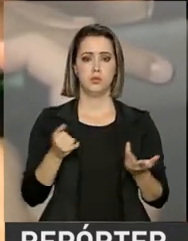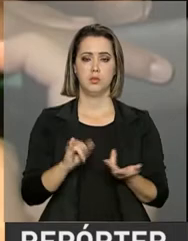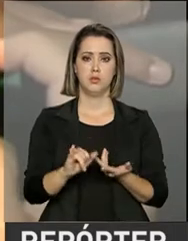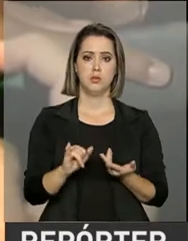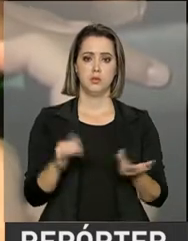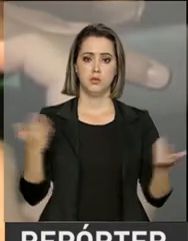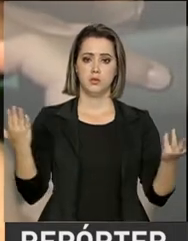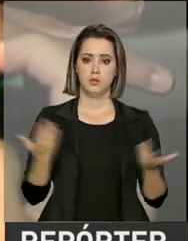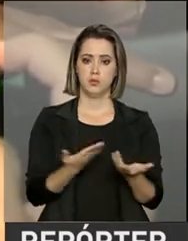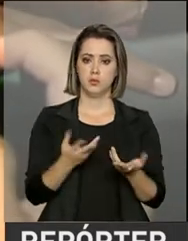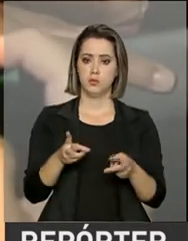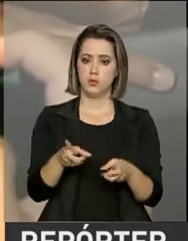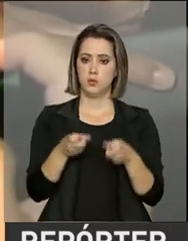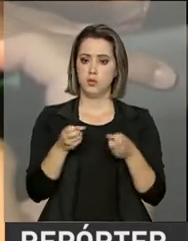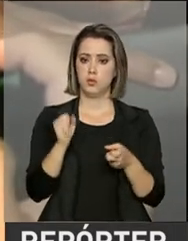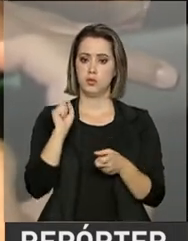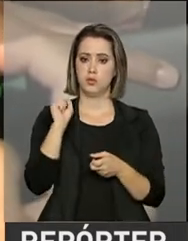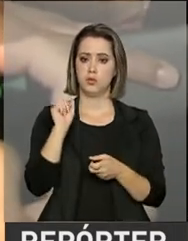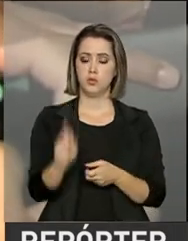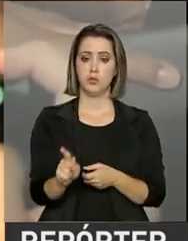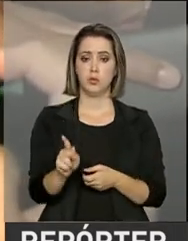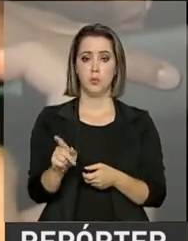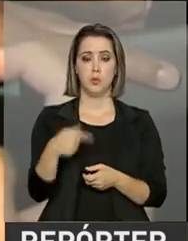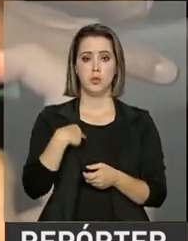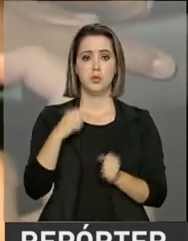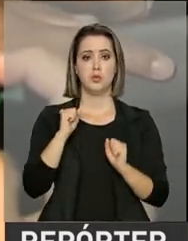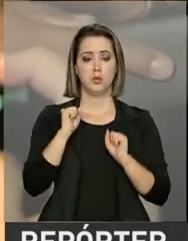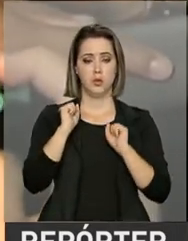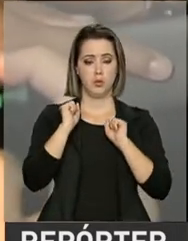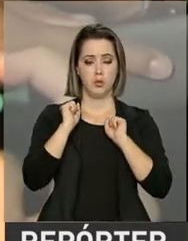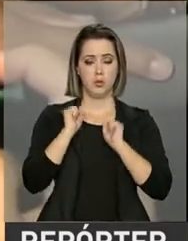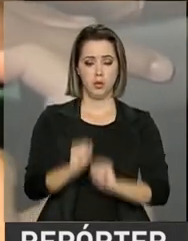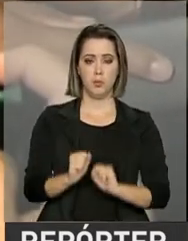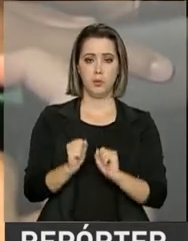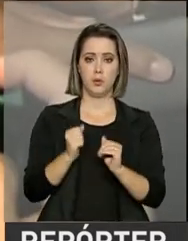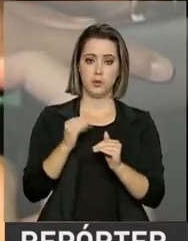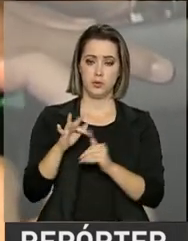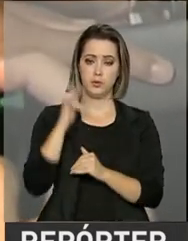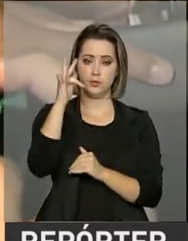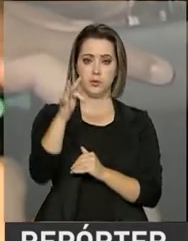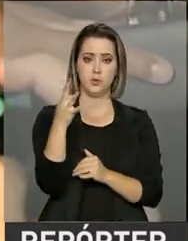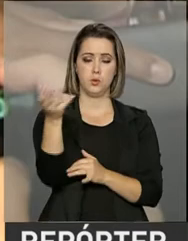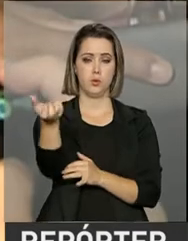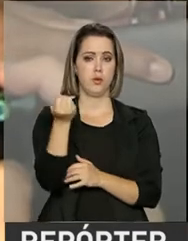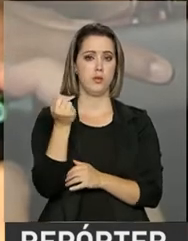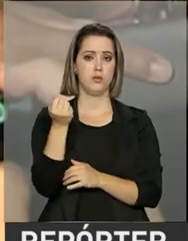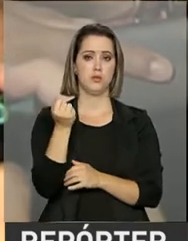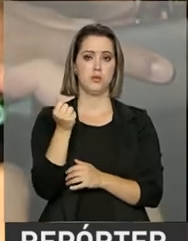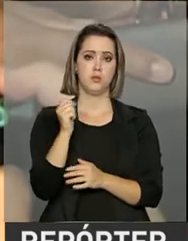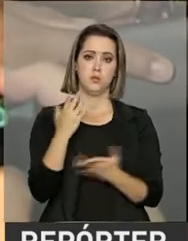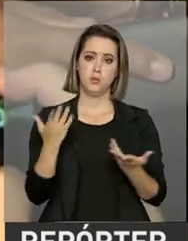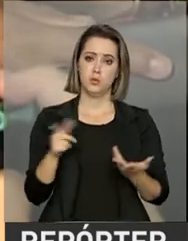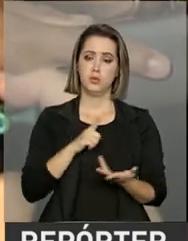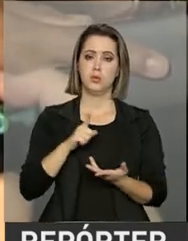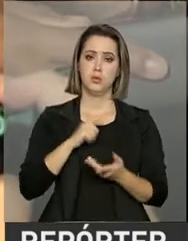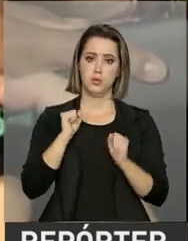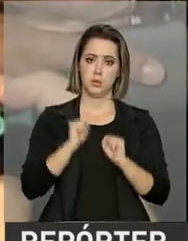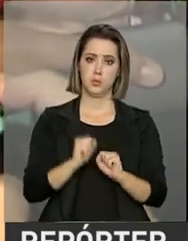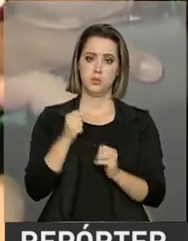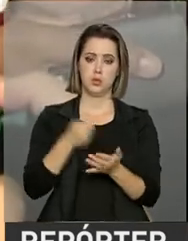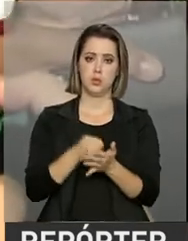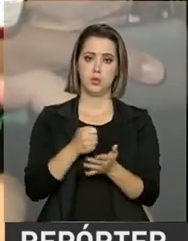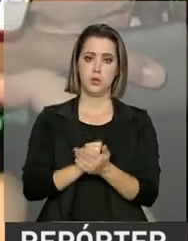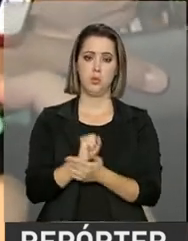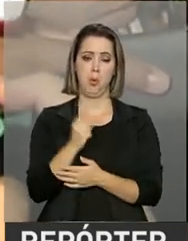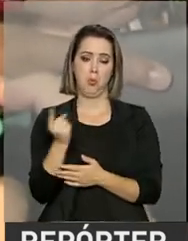uma providência que garanta que todos vão receber aposentadoria e que terá condições de pagar